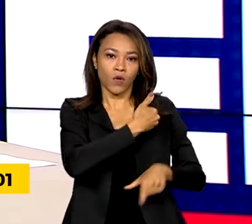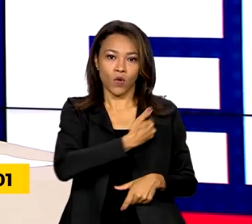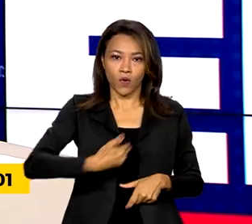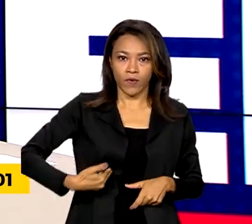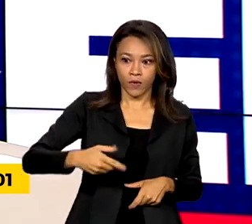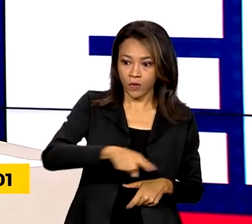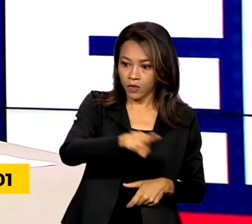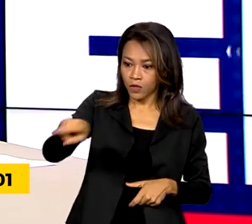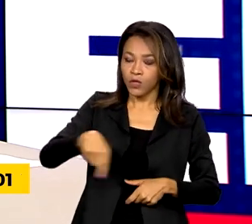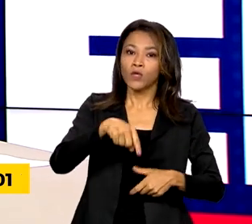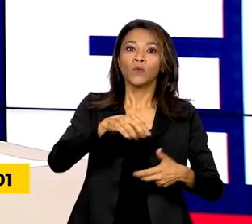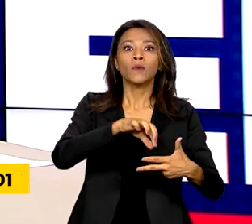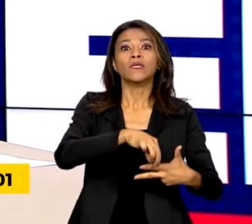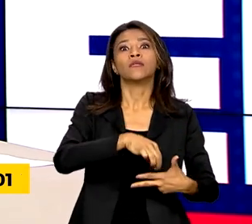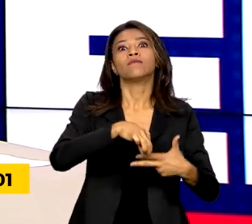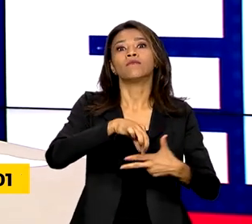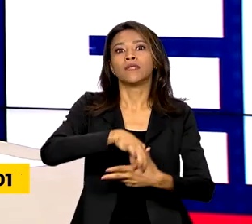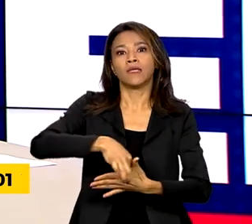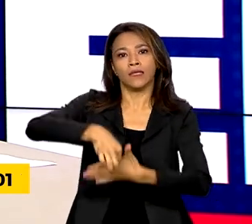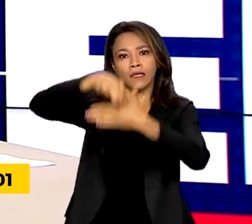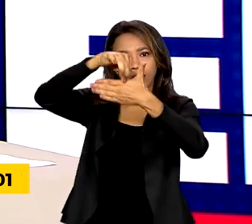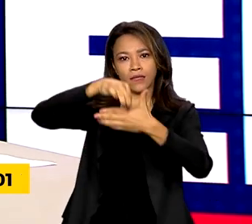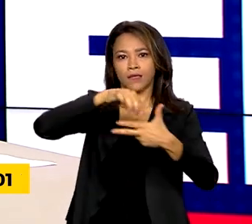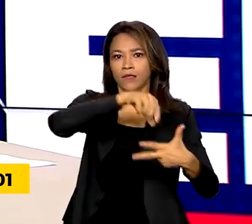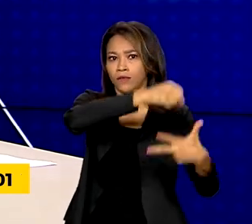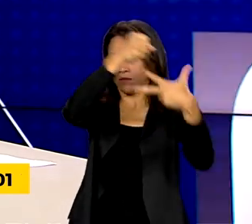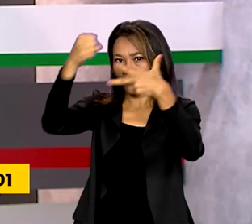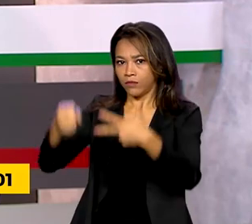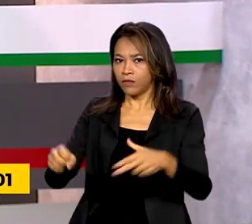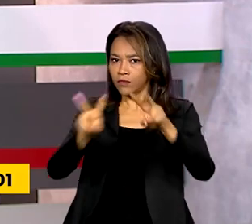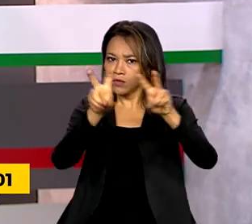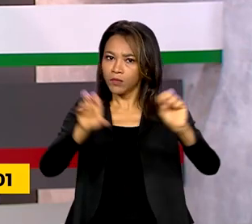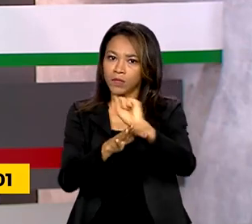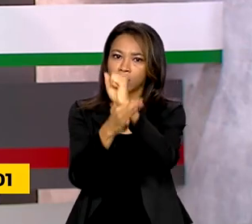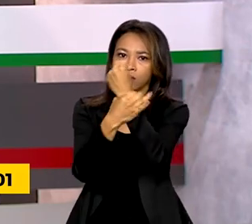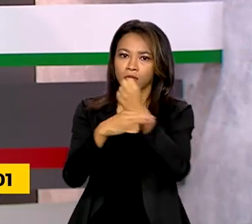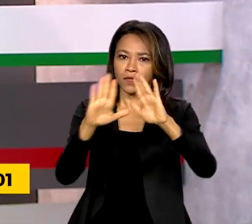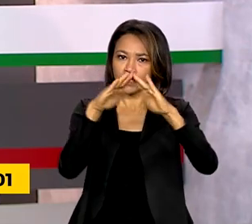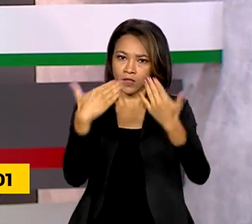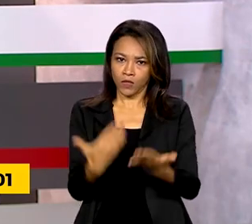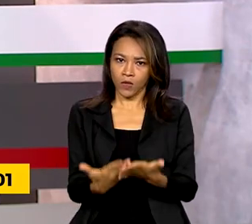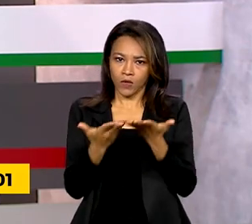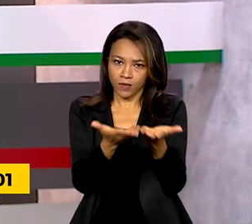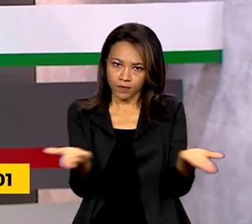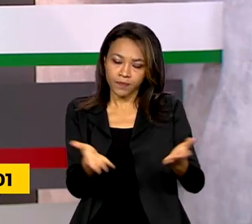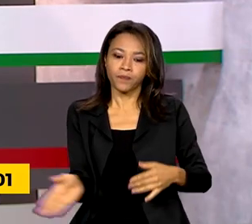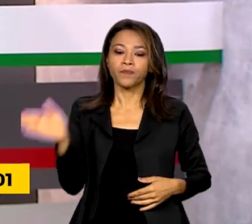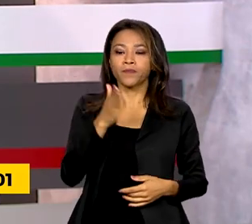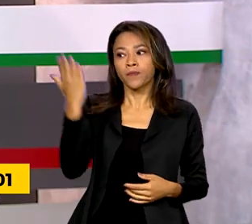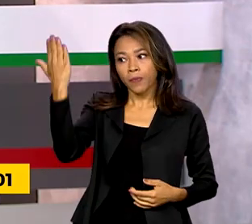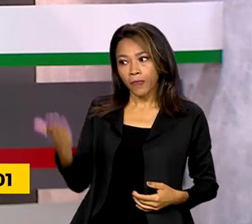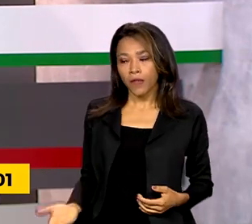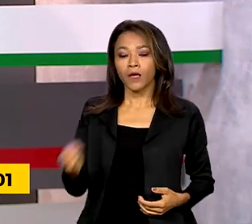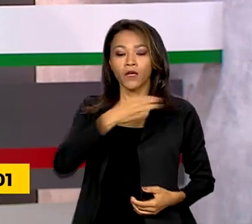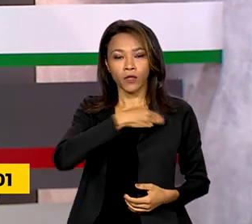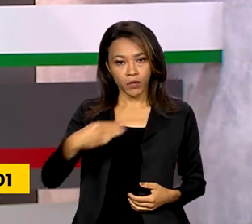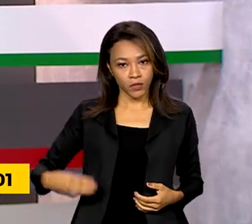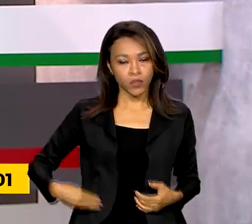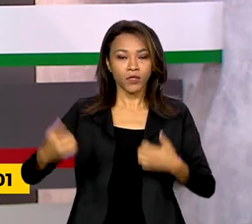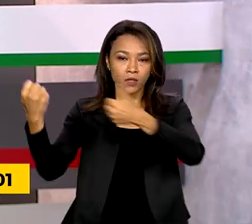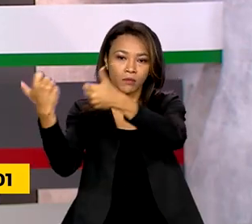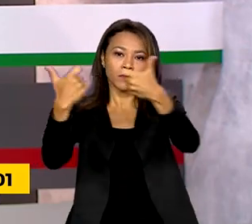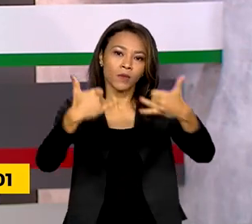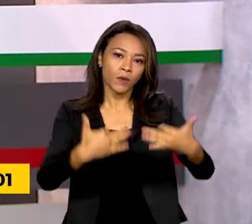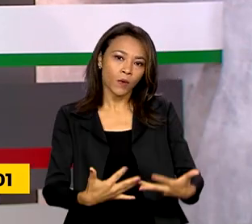três poderes para anunciar medidas de proteção nas escolas e o Ministro Flávio Dino falou sobre a importância da atuação